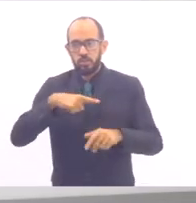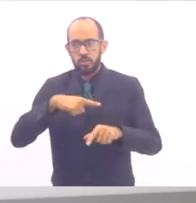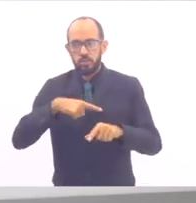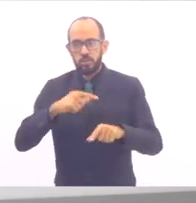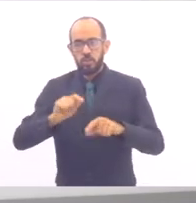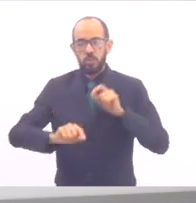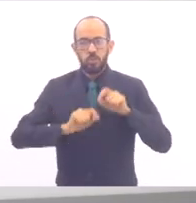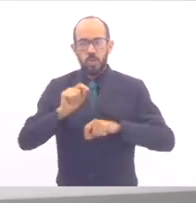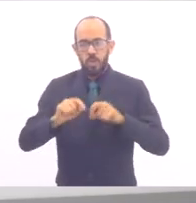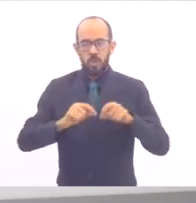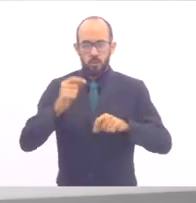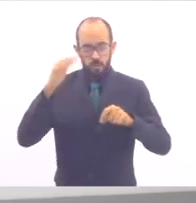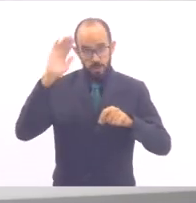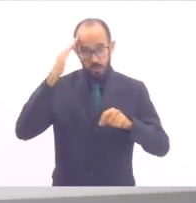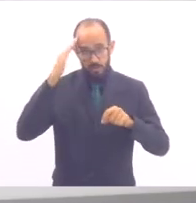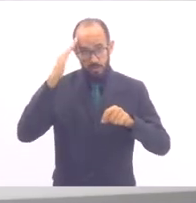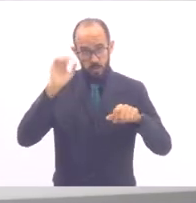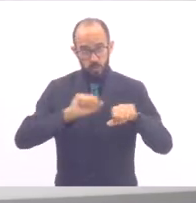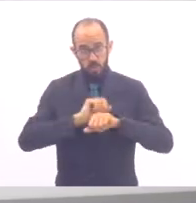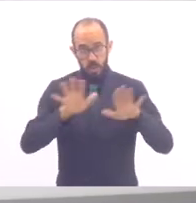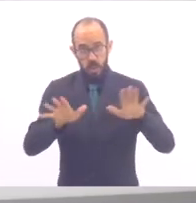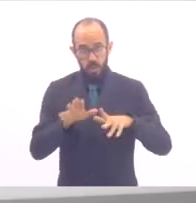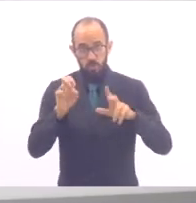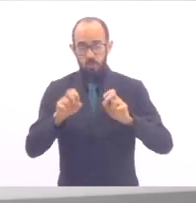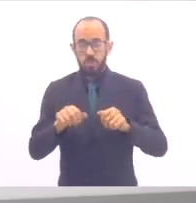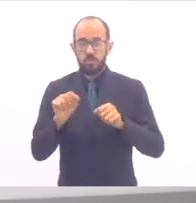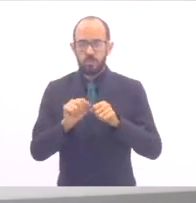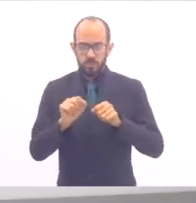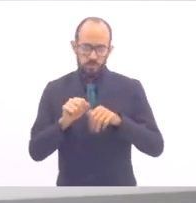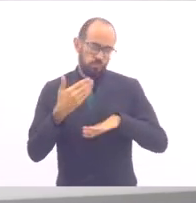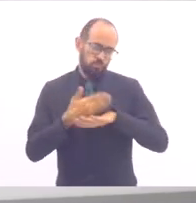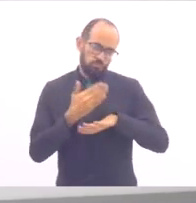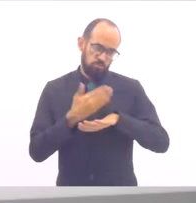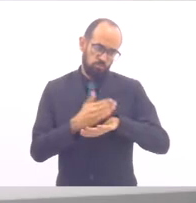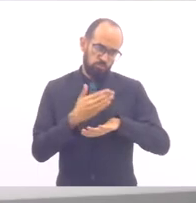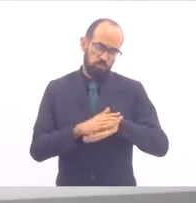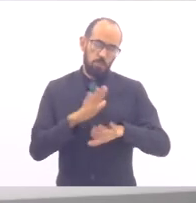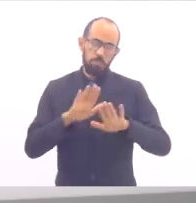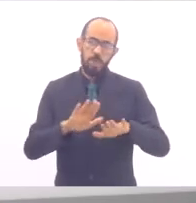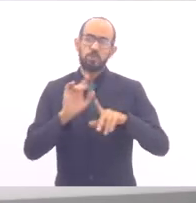um entendimento para poder fazer cumprir. Enfim,